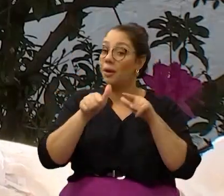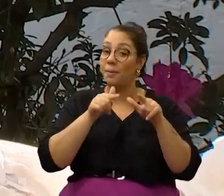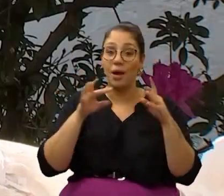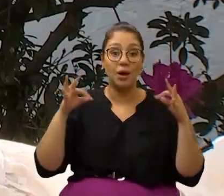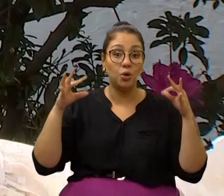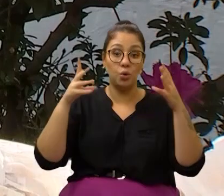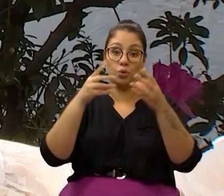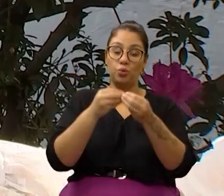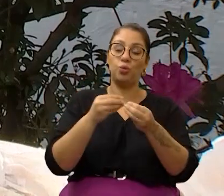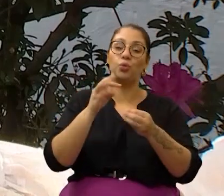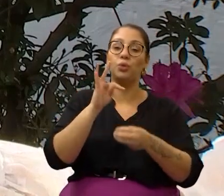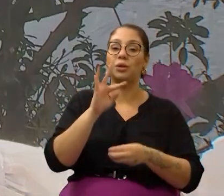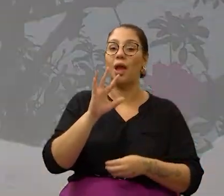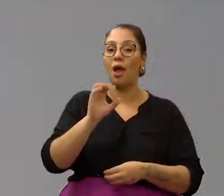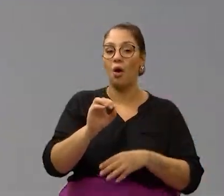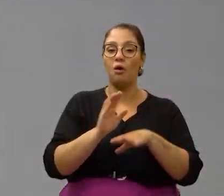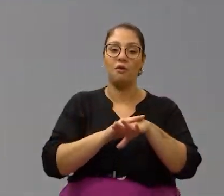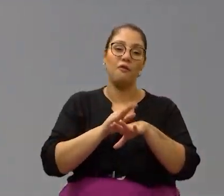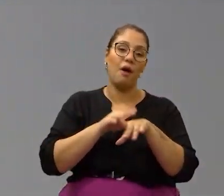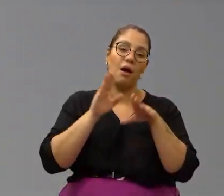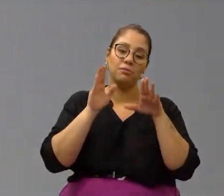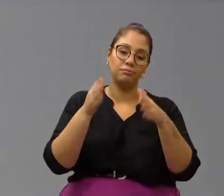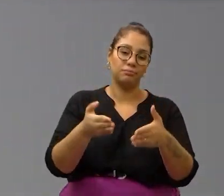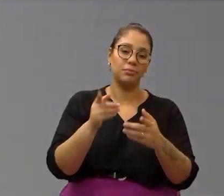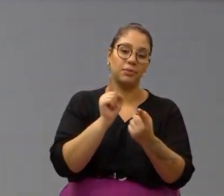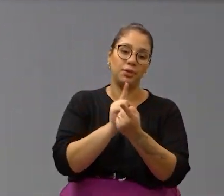que a terapeuta faz com ele.